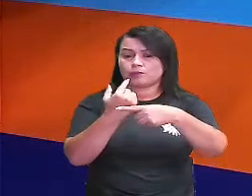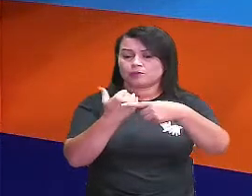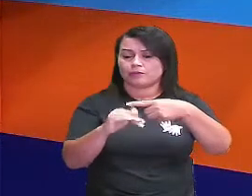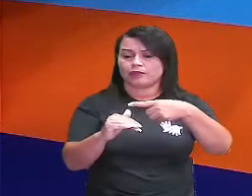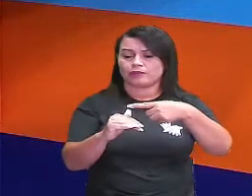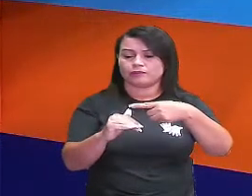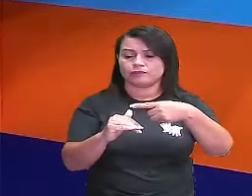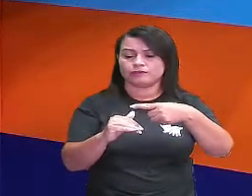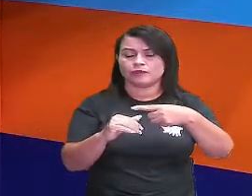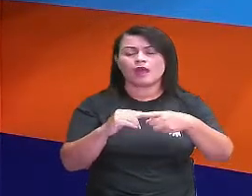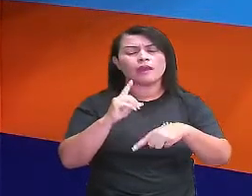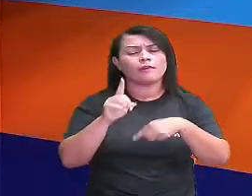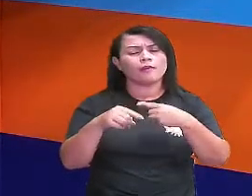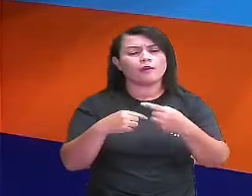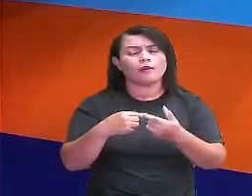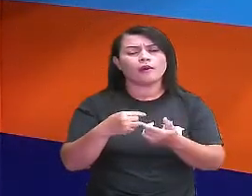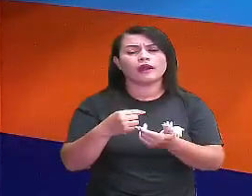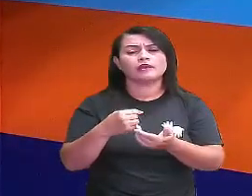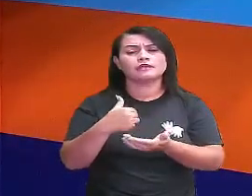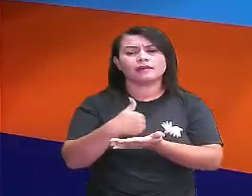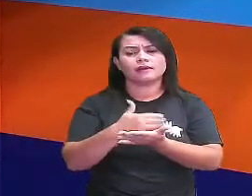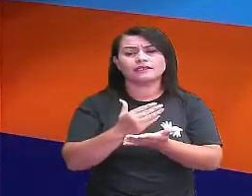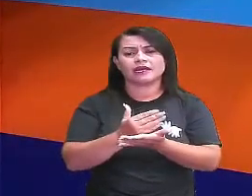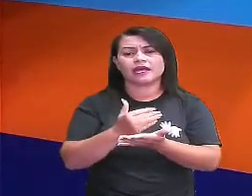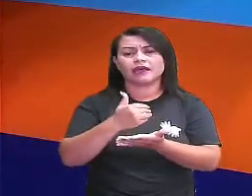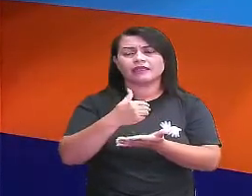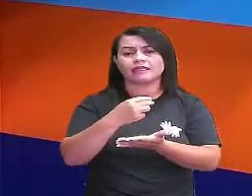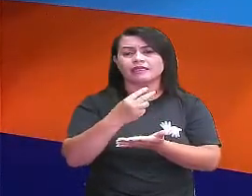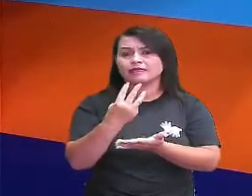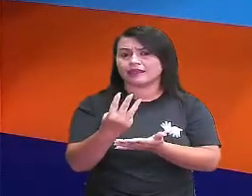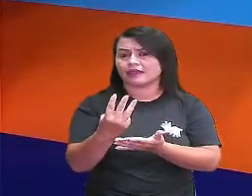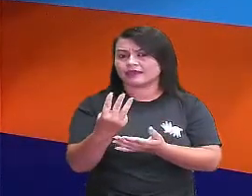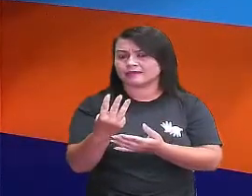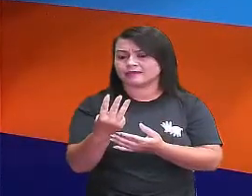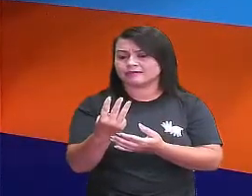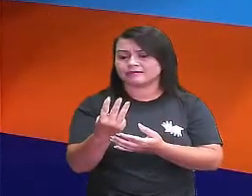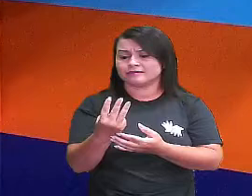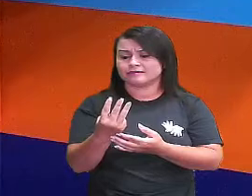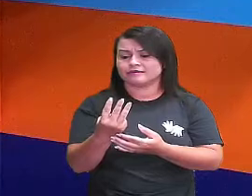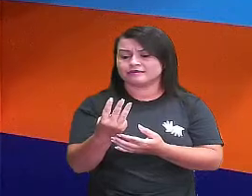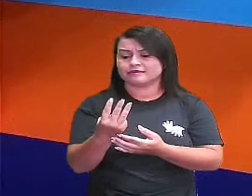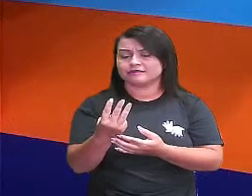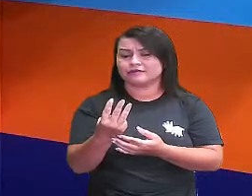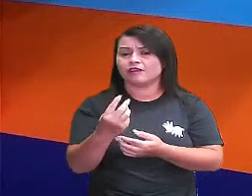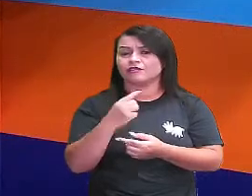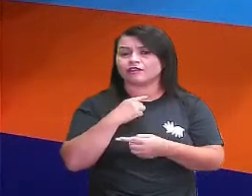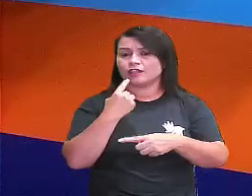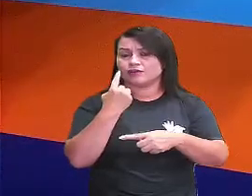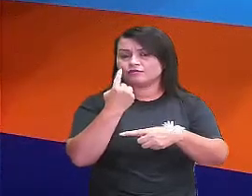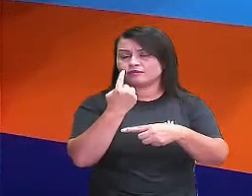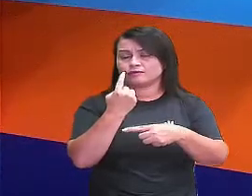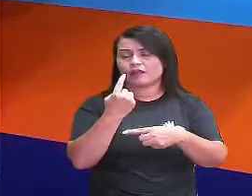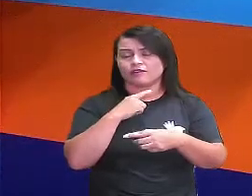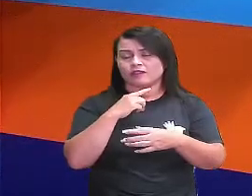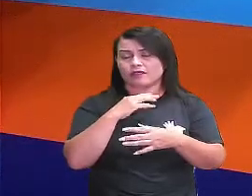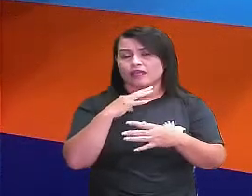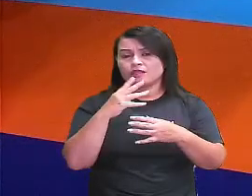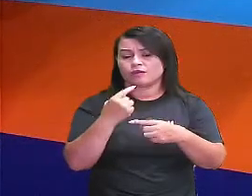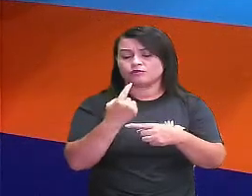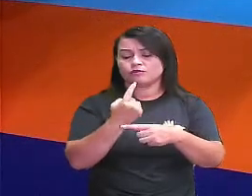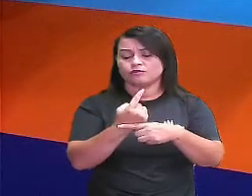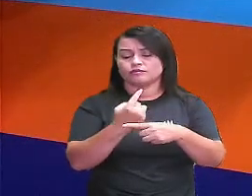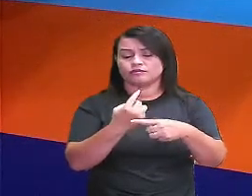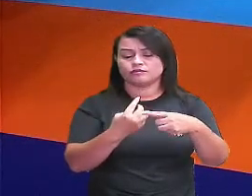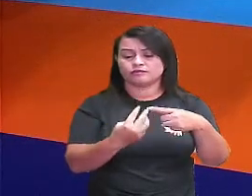1/2. Depois, quando eu divido ela em 3, eu vou ter 3 pedacinhos dela, né? Então, eu vou ter essa maçã dividida